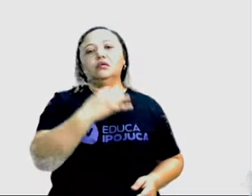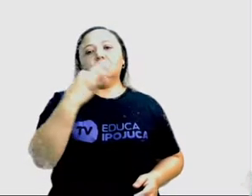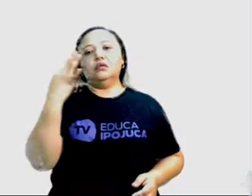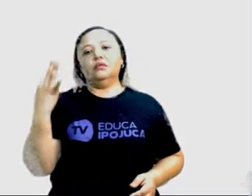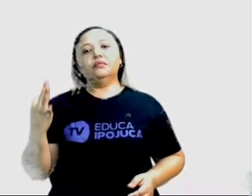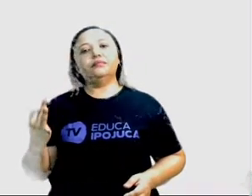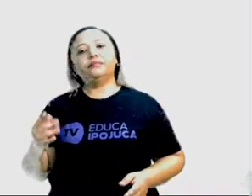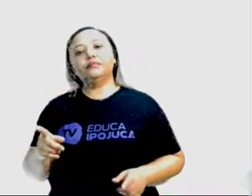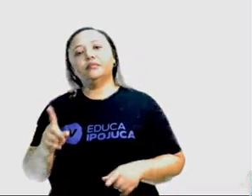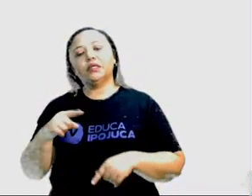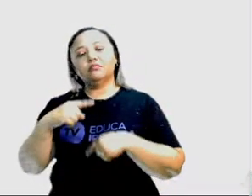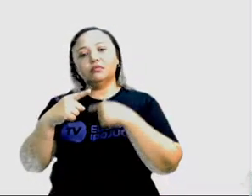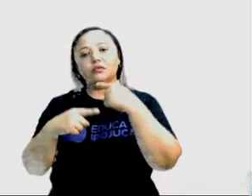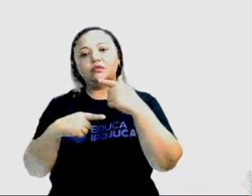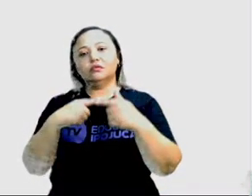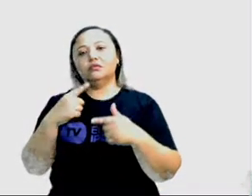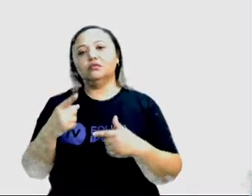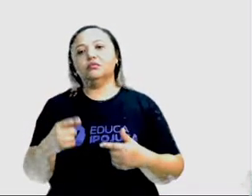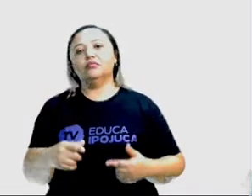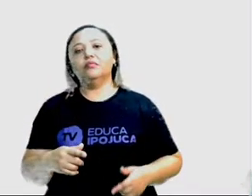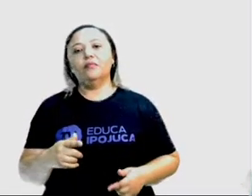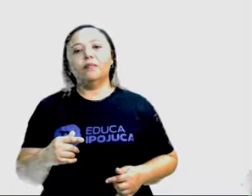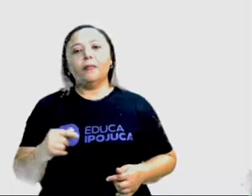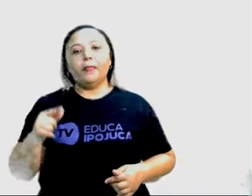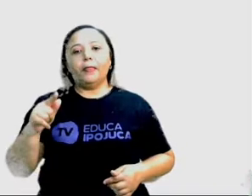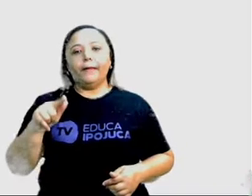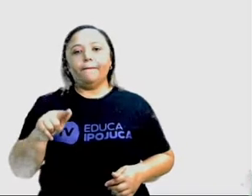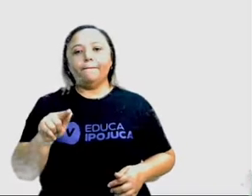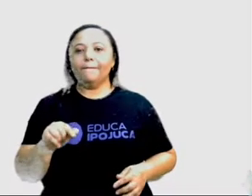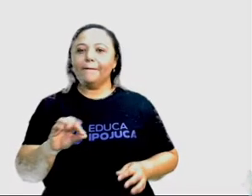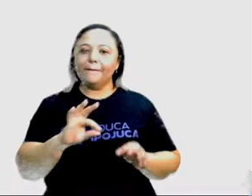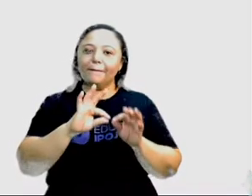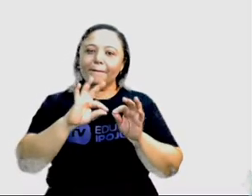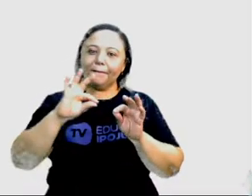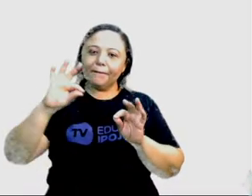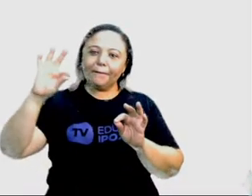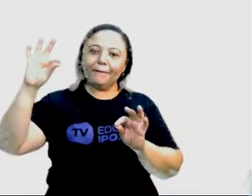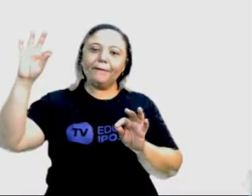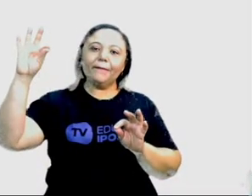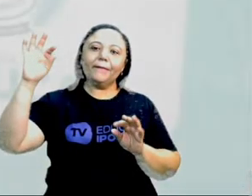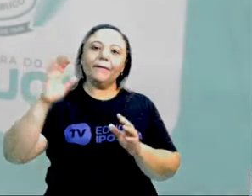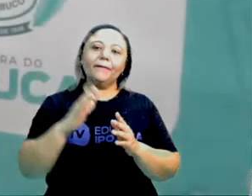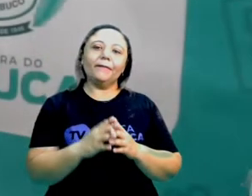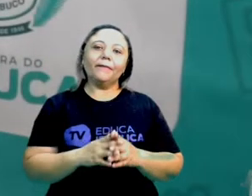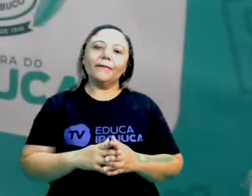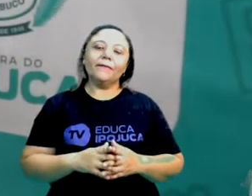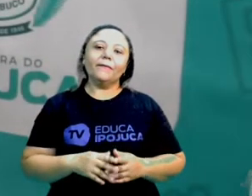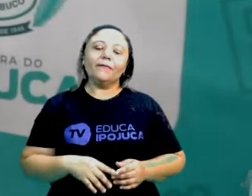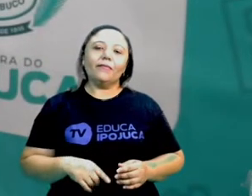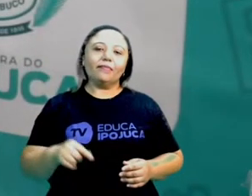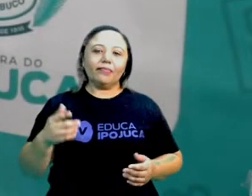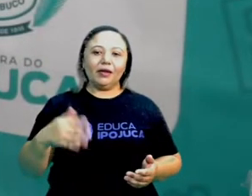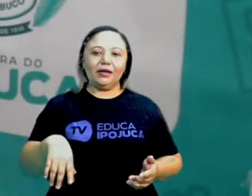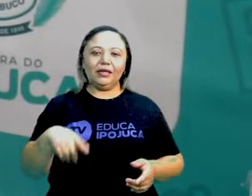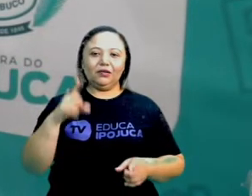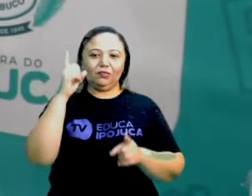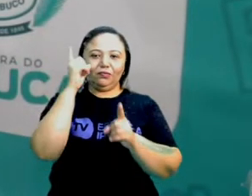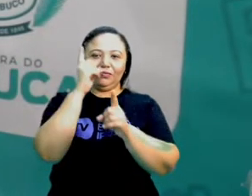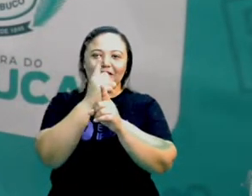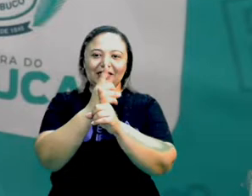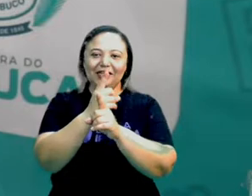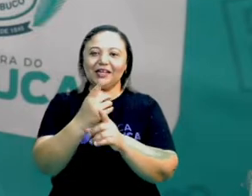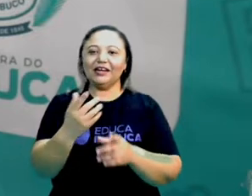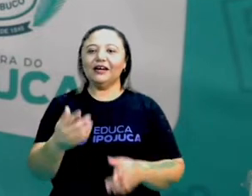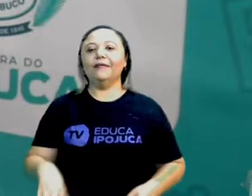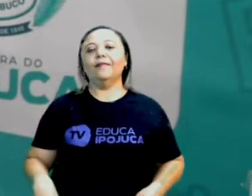subiu um pouco, depois alavancou. Aí quando ele sobe, quando ele desce, identificar realmente